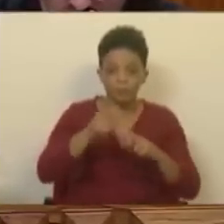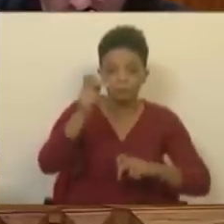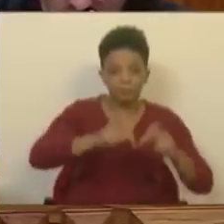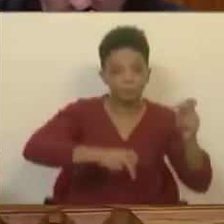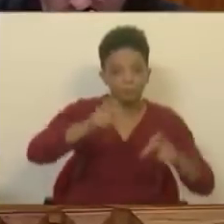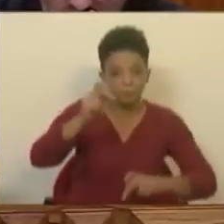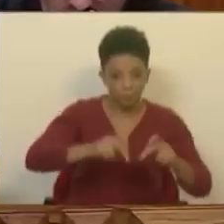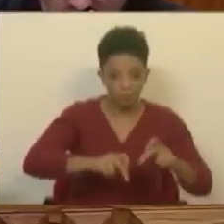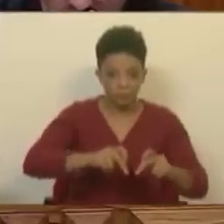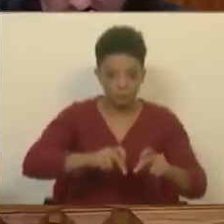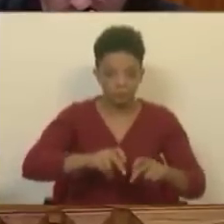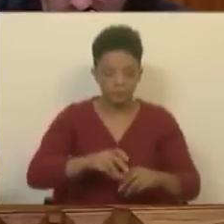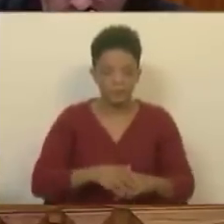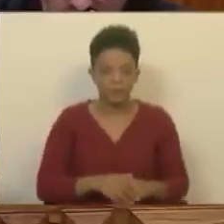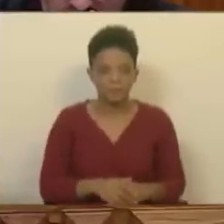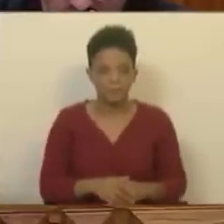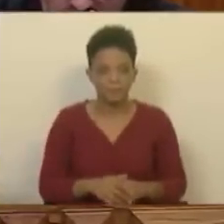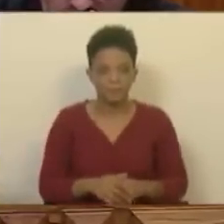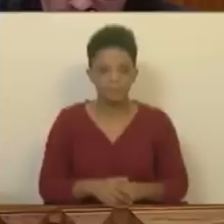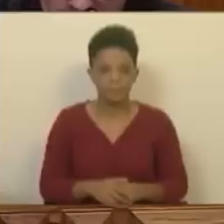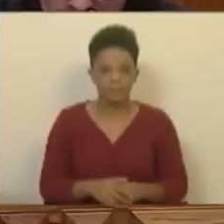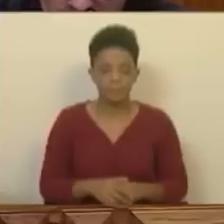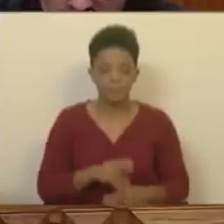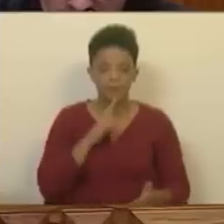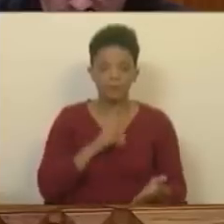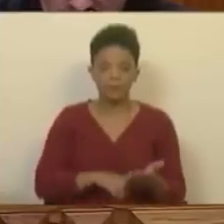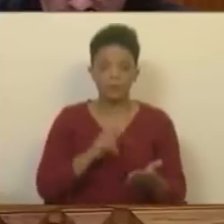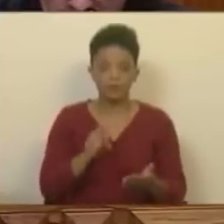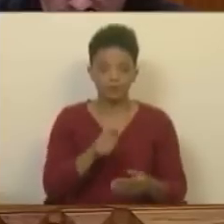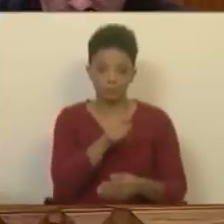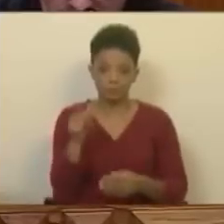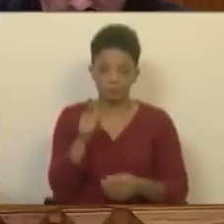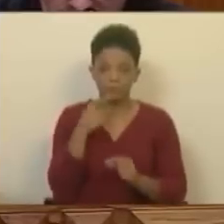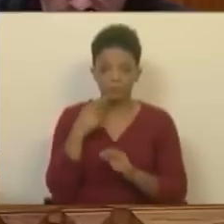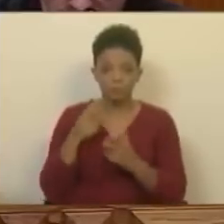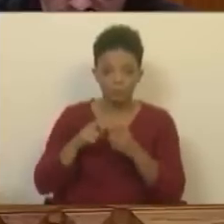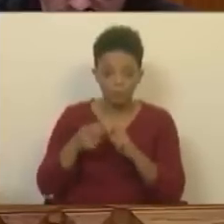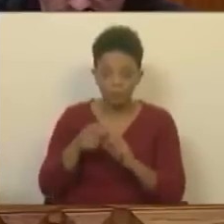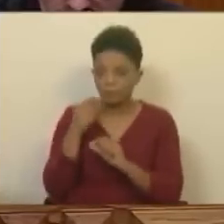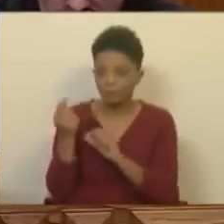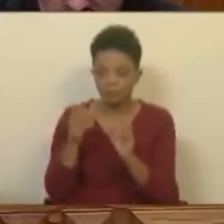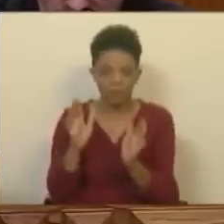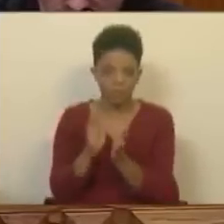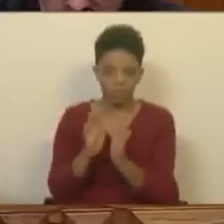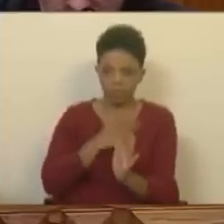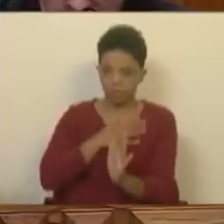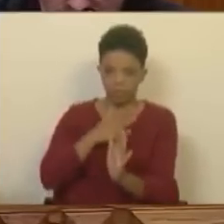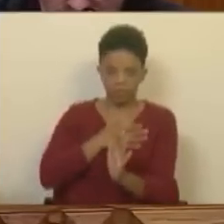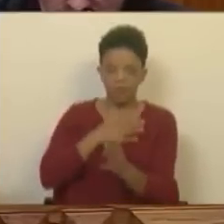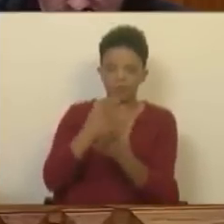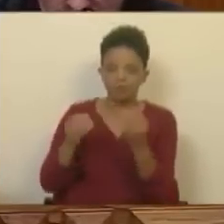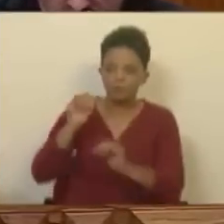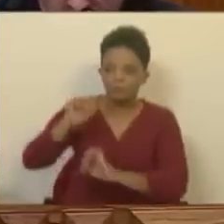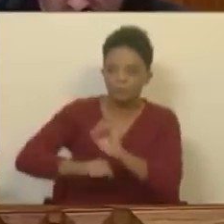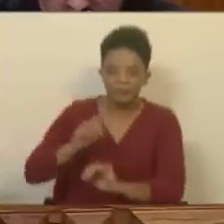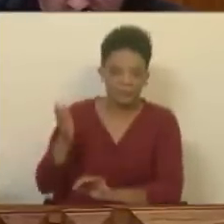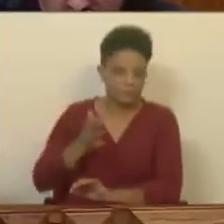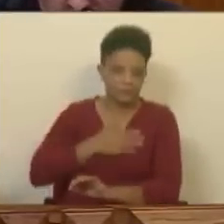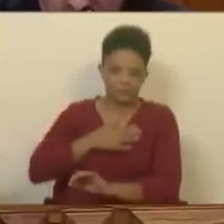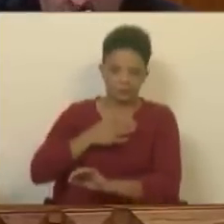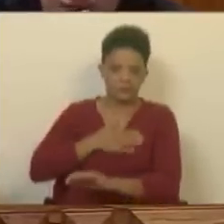surgem nos confrontamos e a verdade é que eles não querem discutir estes problemas nem Quais são as suas funções e portanto